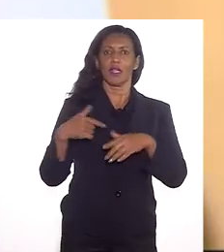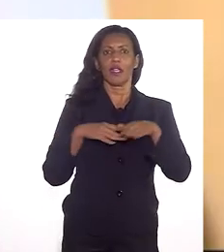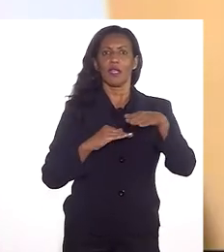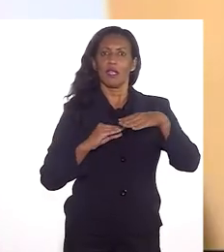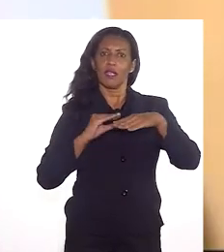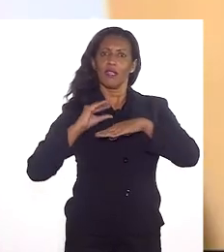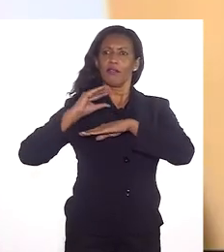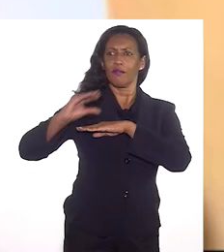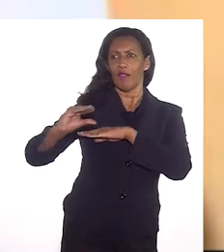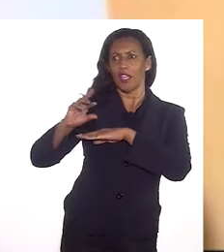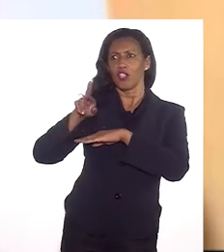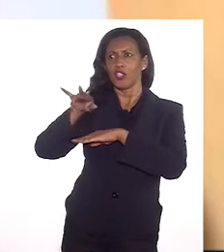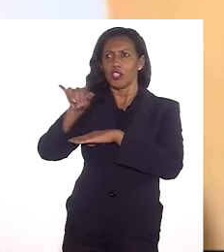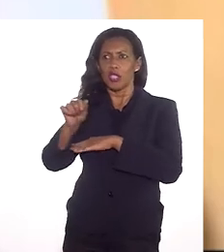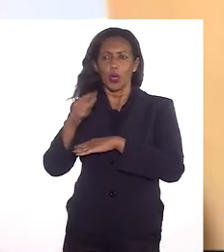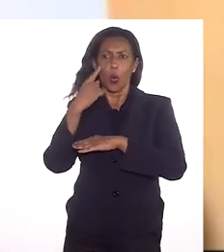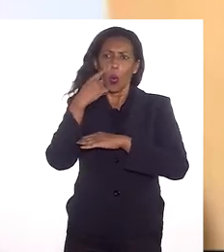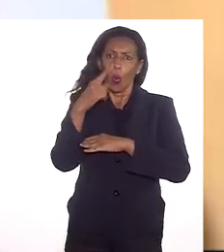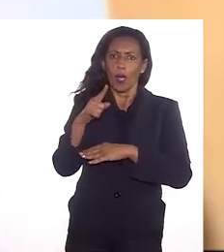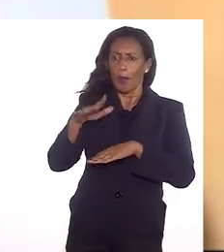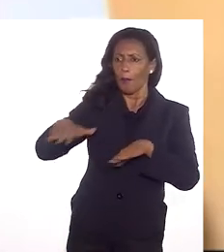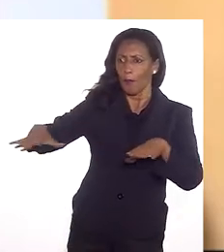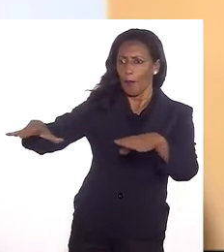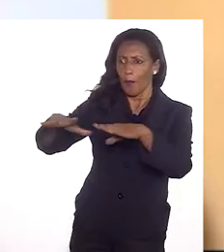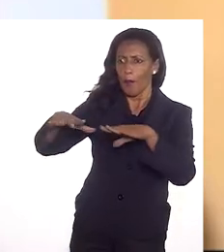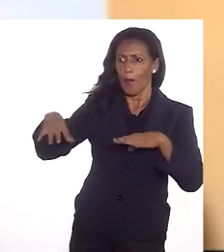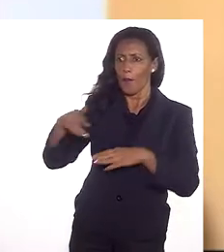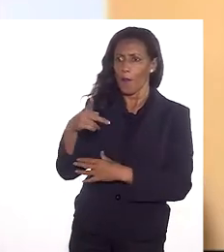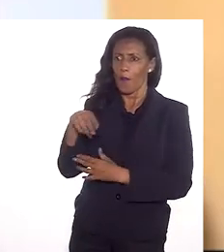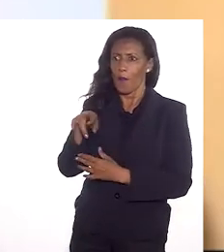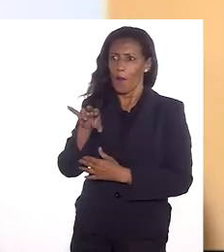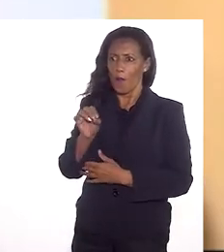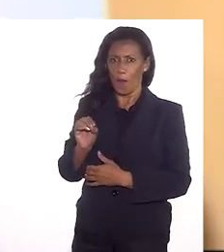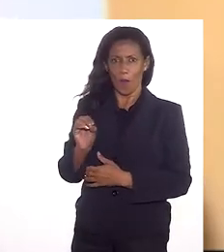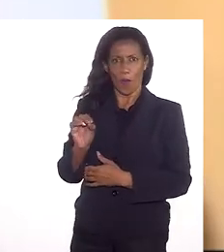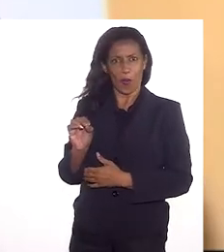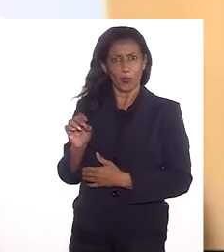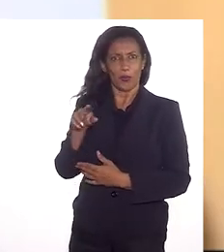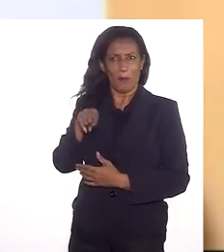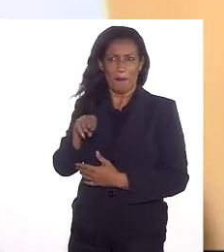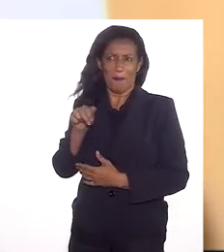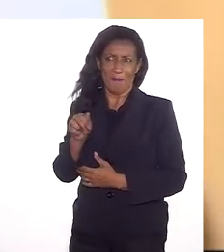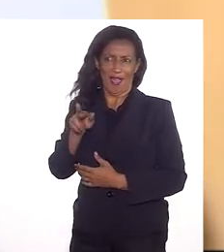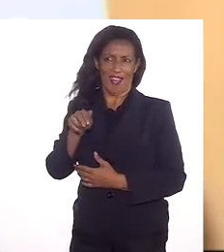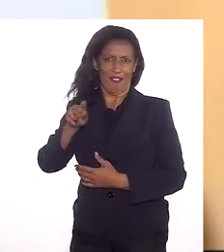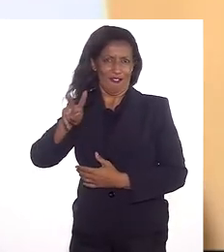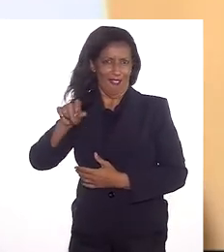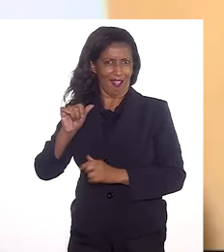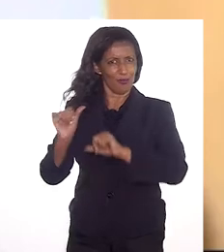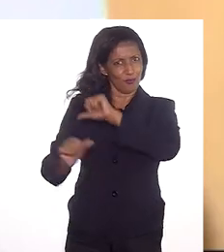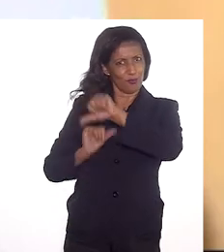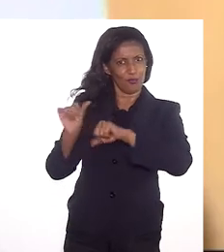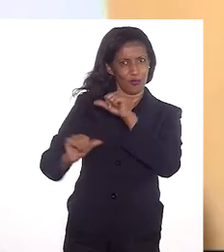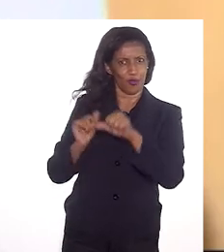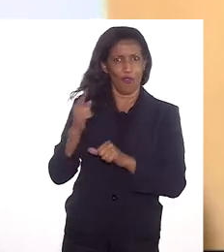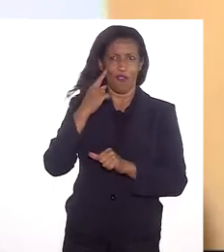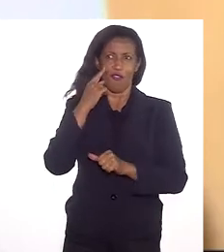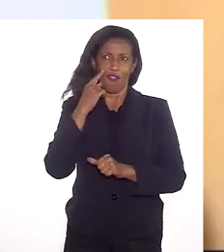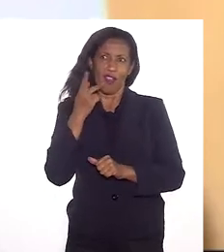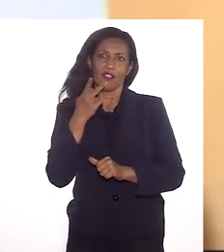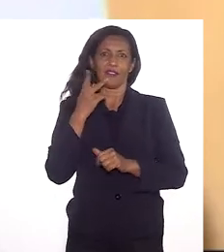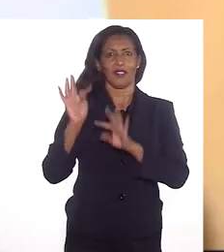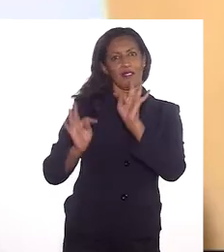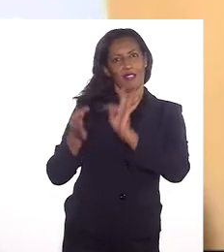do Invest Rio, do olhar para o Porto Maravilha, agora Porto Maravalley, tentando fazer essa conexão aí com essa questão da tecnologia